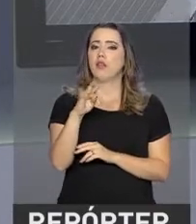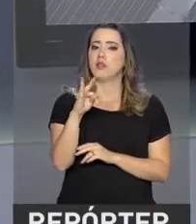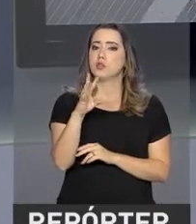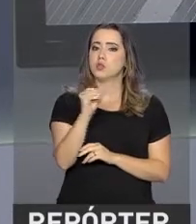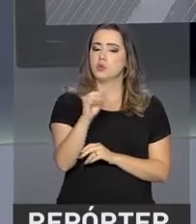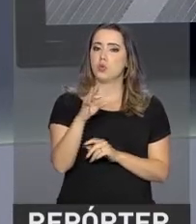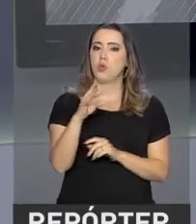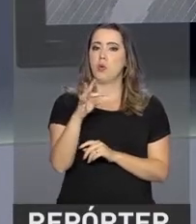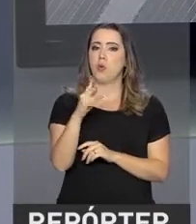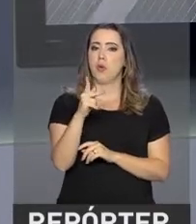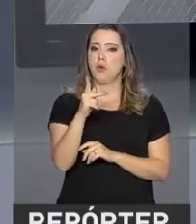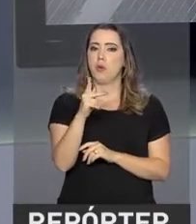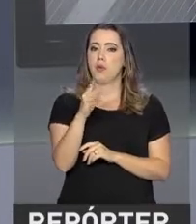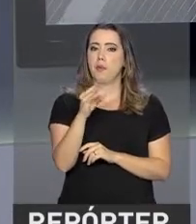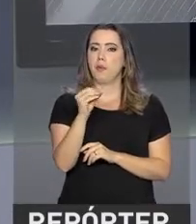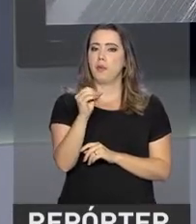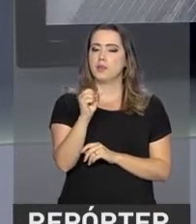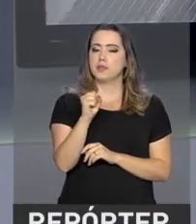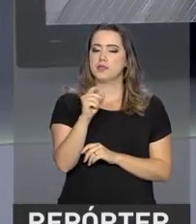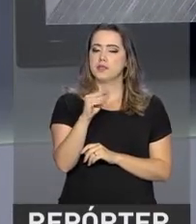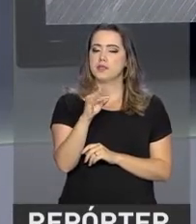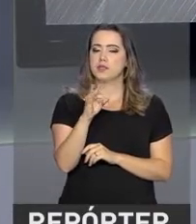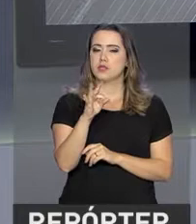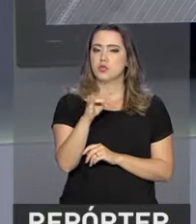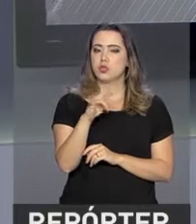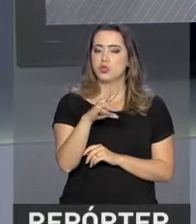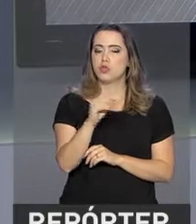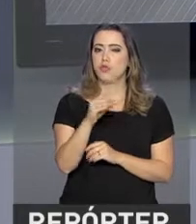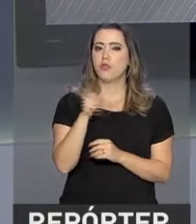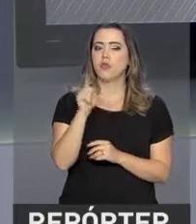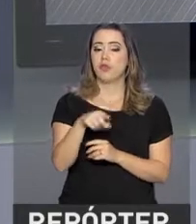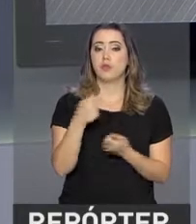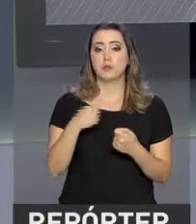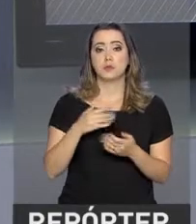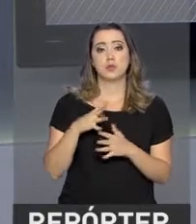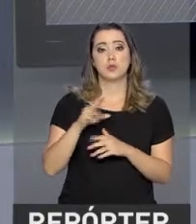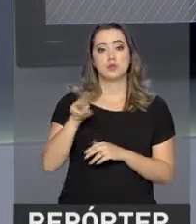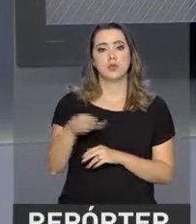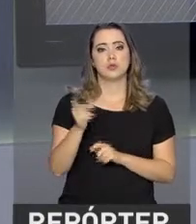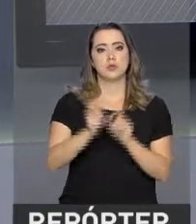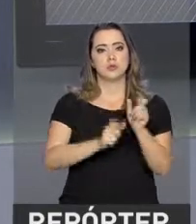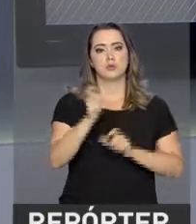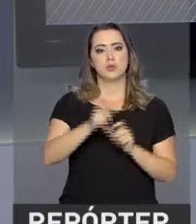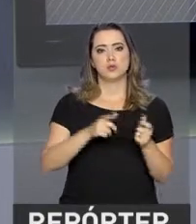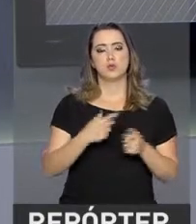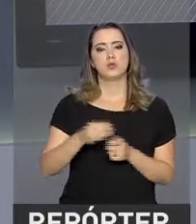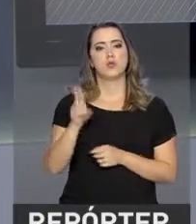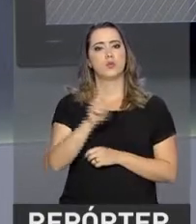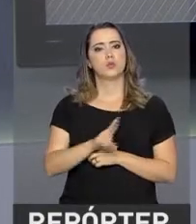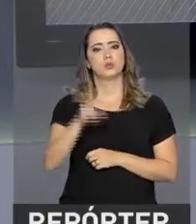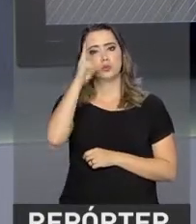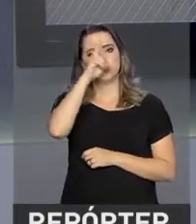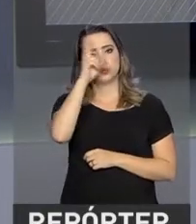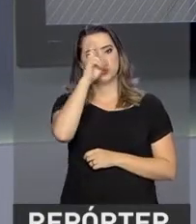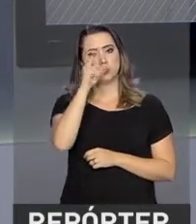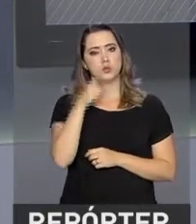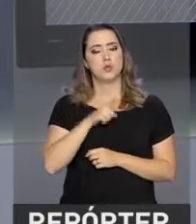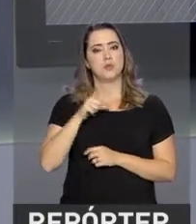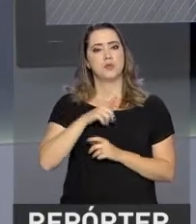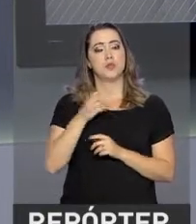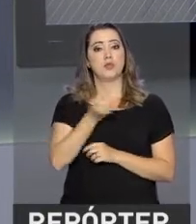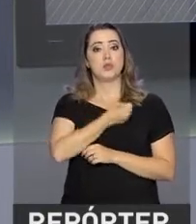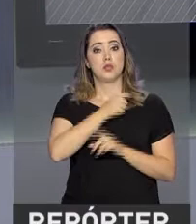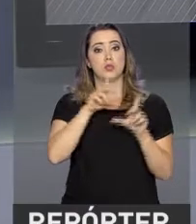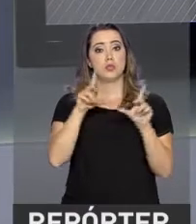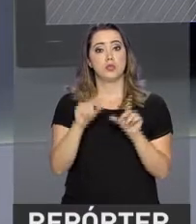mas um projeto quer tornar a iniciativa obrigatória, o que vai permitir a milhões de brasileiros usar o histórico para ter uma nota